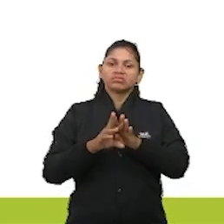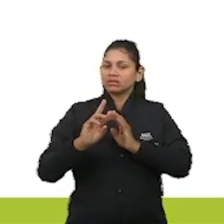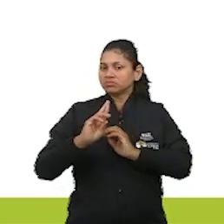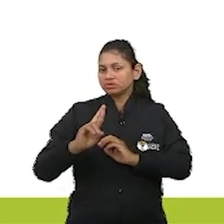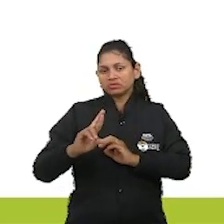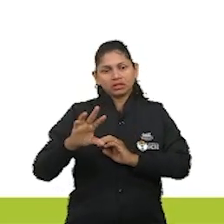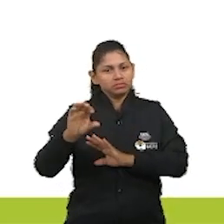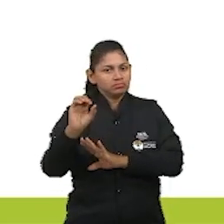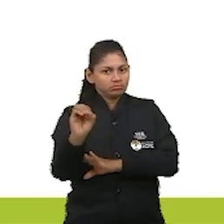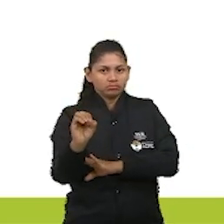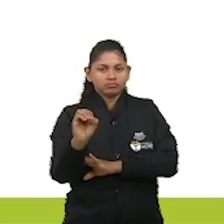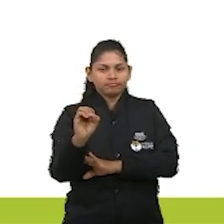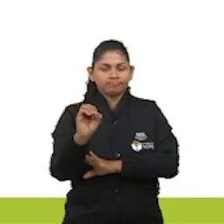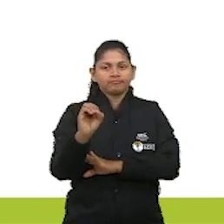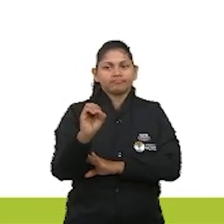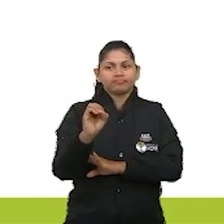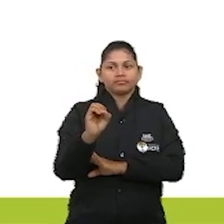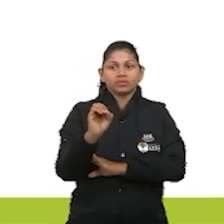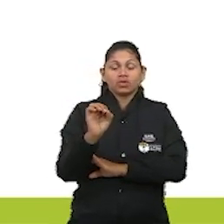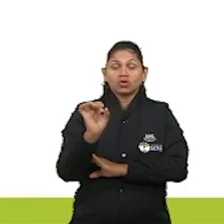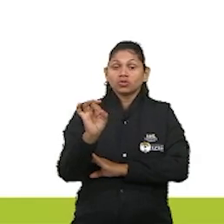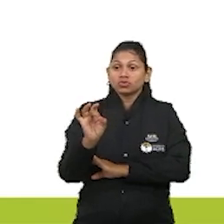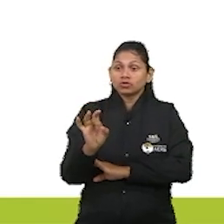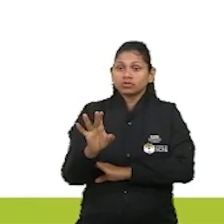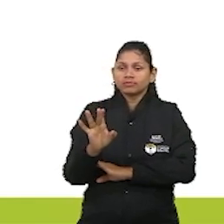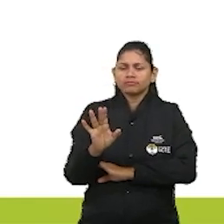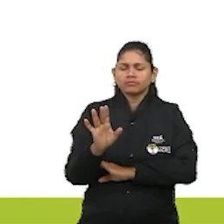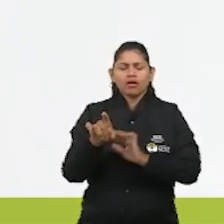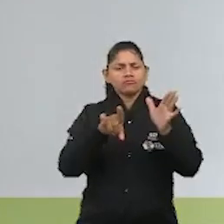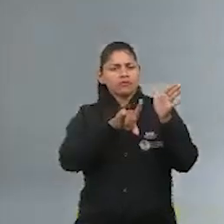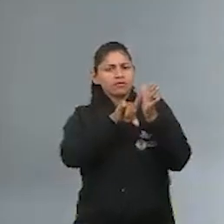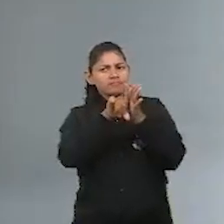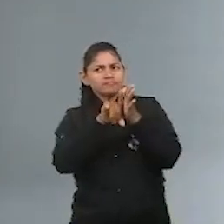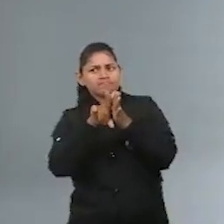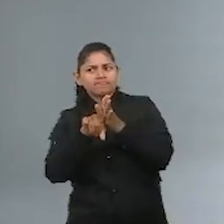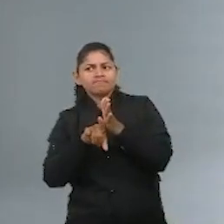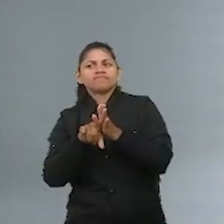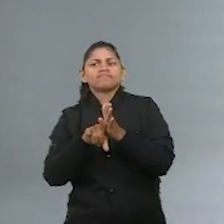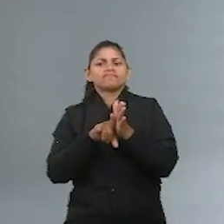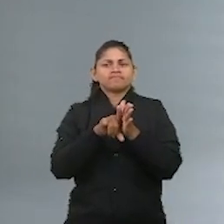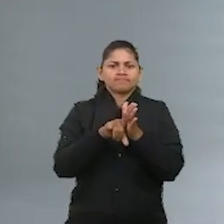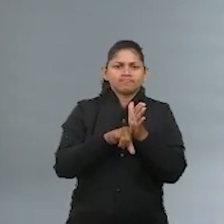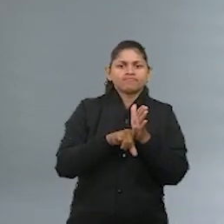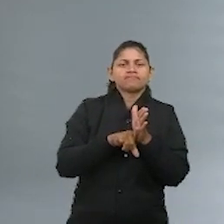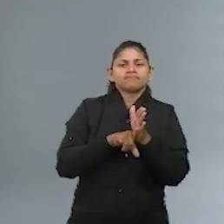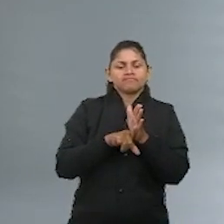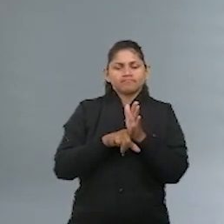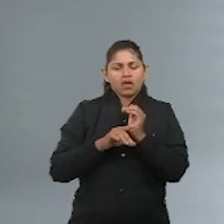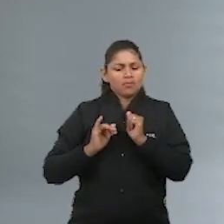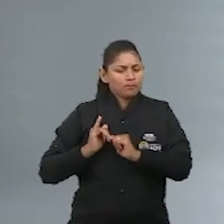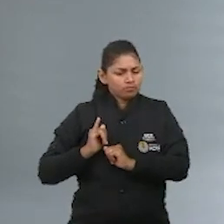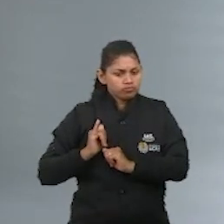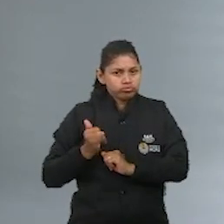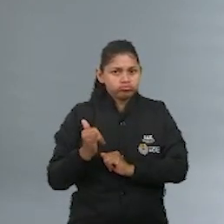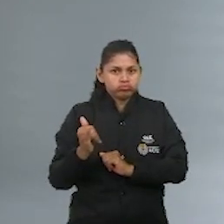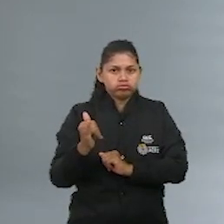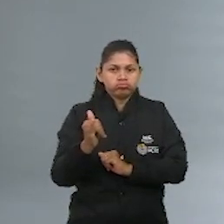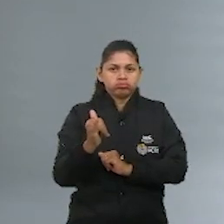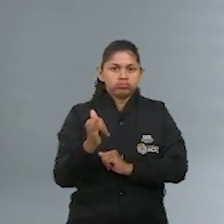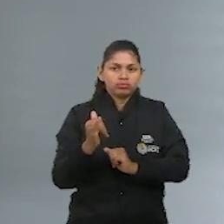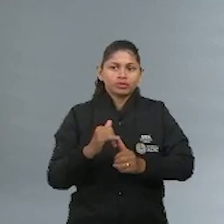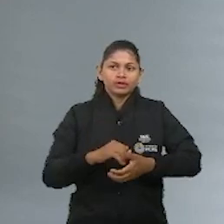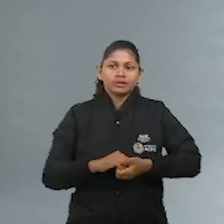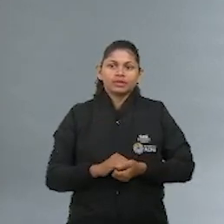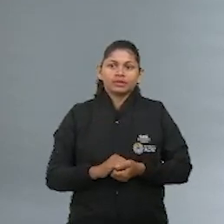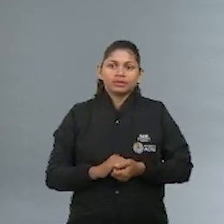mesma situação da anterior, só que aqui eu estou analisando tensão, a mesma situação da corrente,